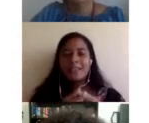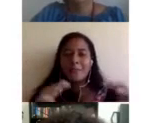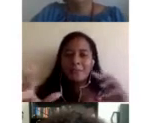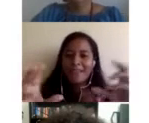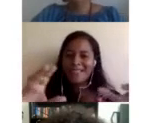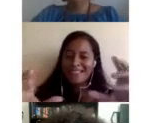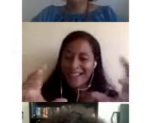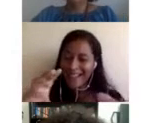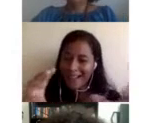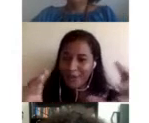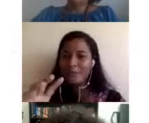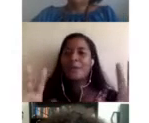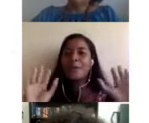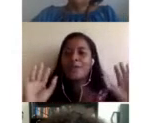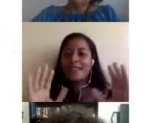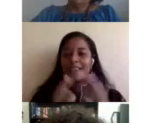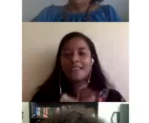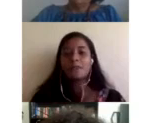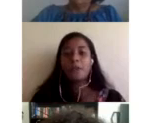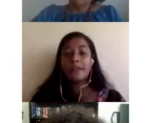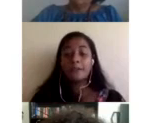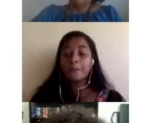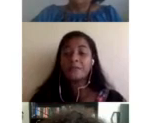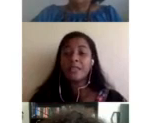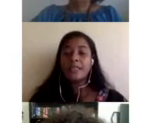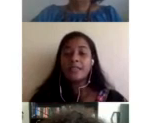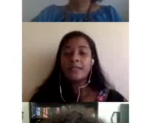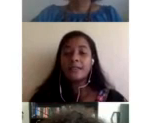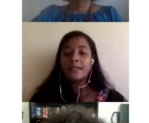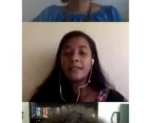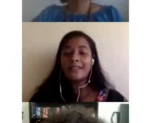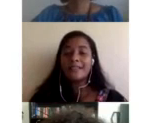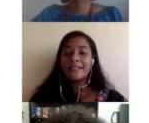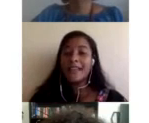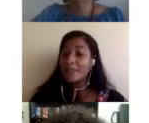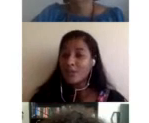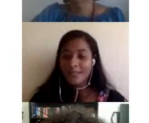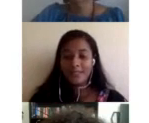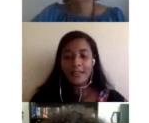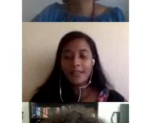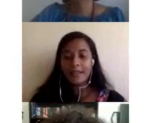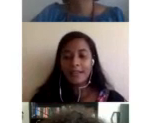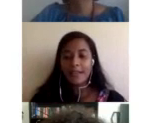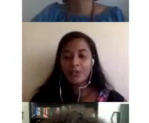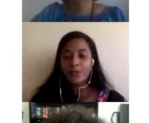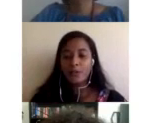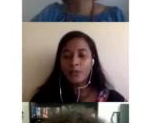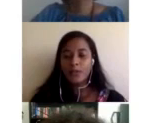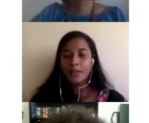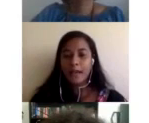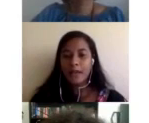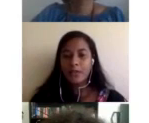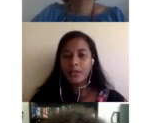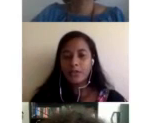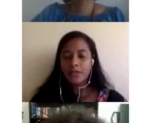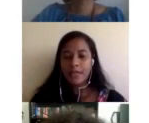agora, desse presencial, pelo menos até esse momento. E é isso, né? Acredito que muito